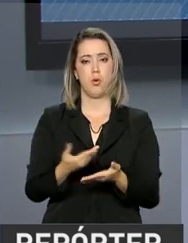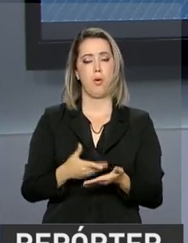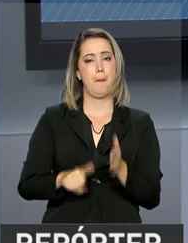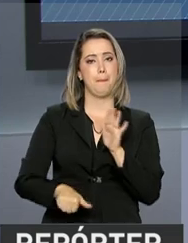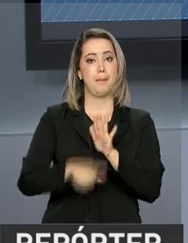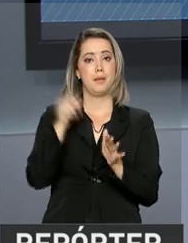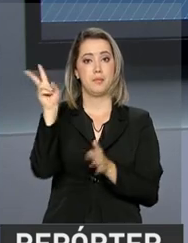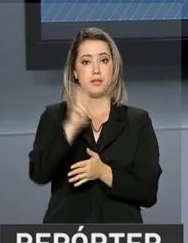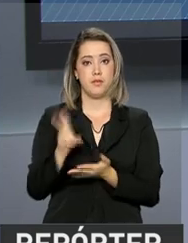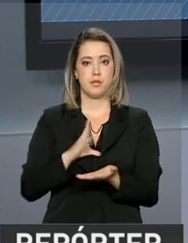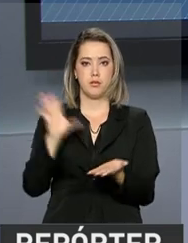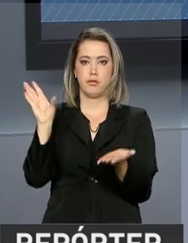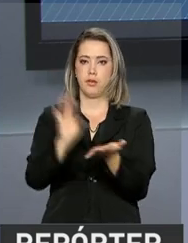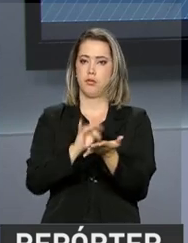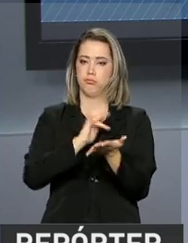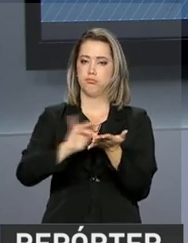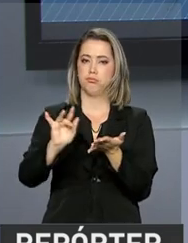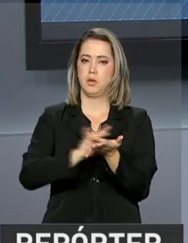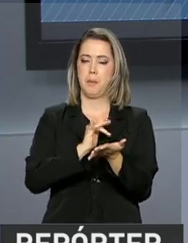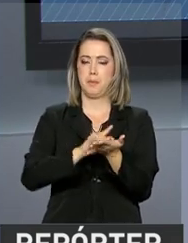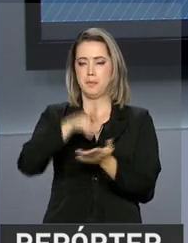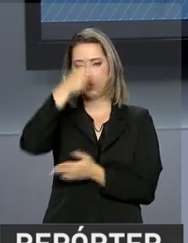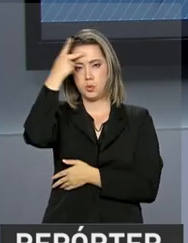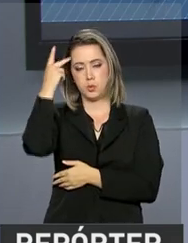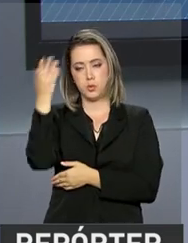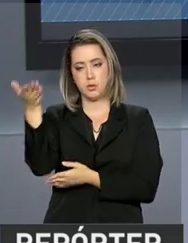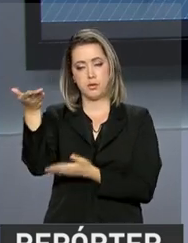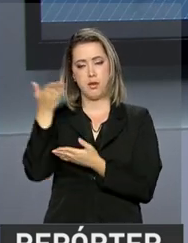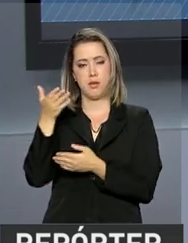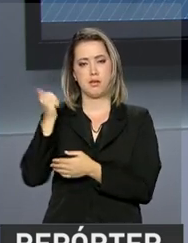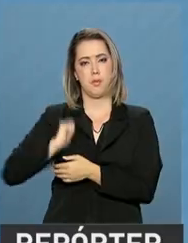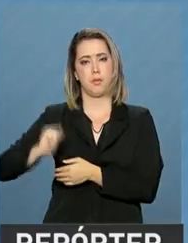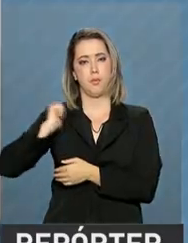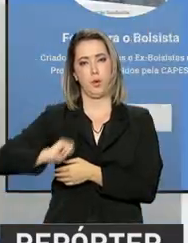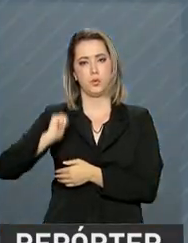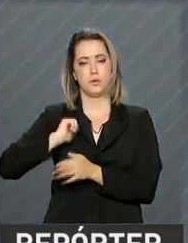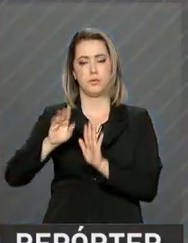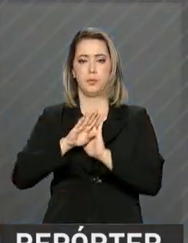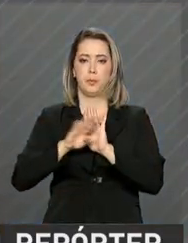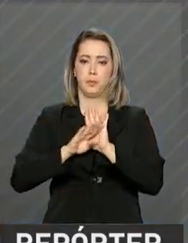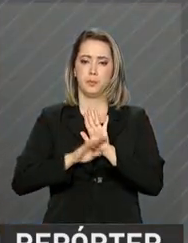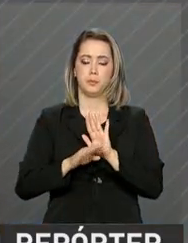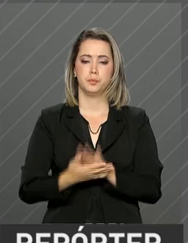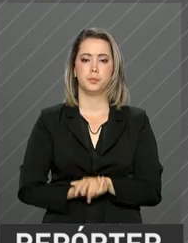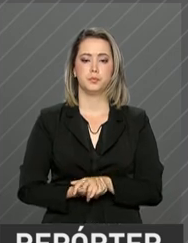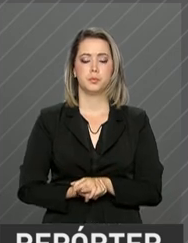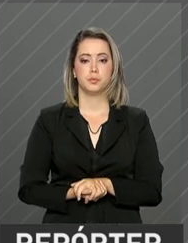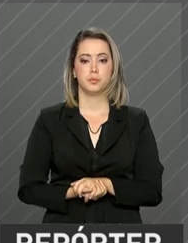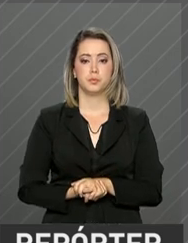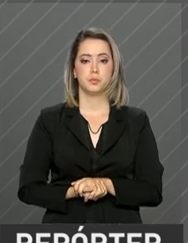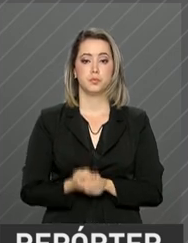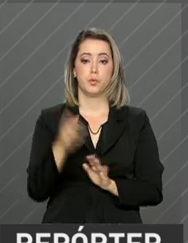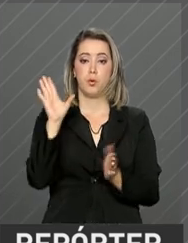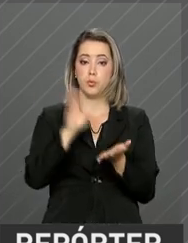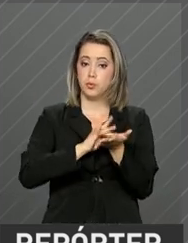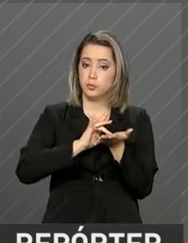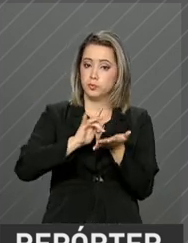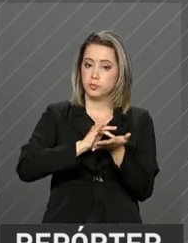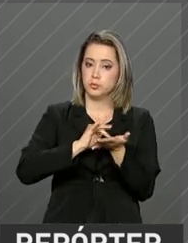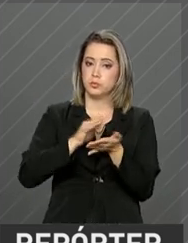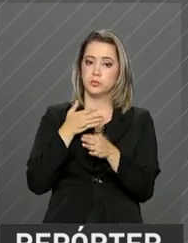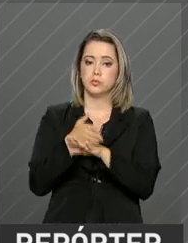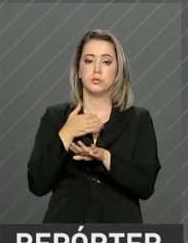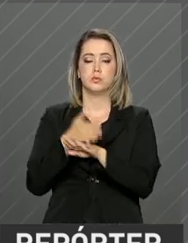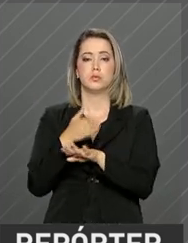versão de um aplicativo móvel para bolsistas do programa o aplicativo foi criado para ser